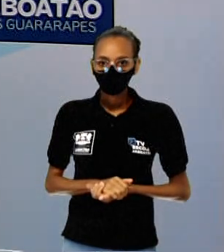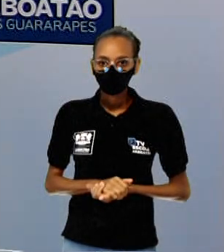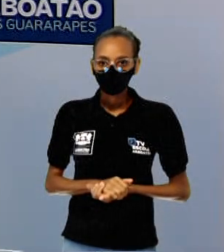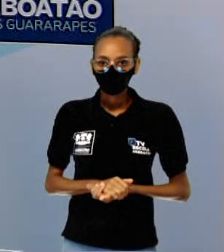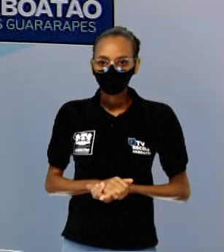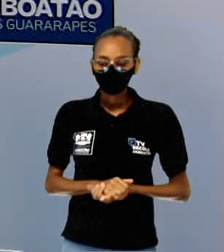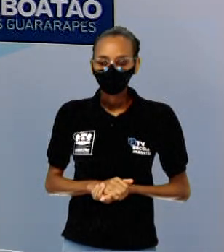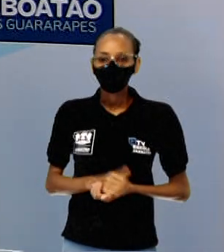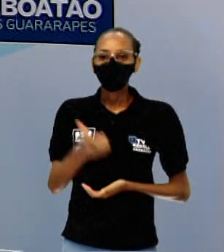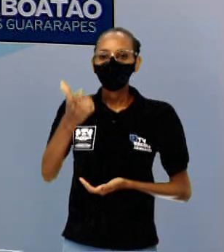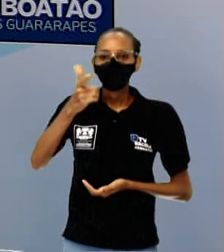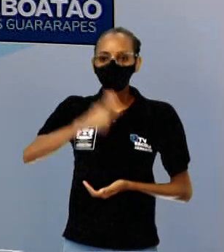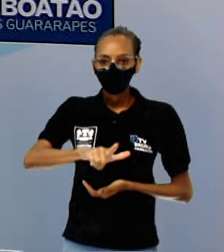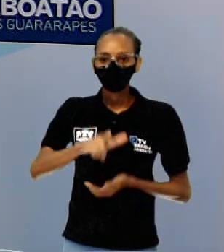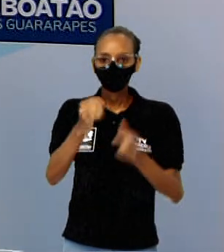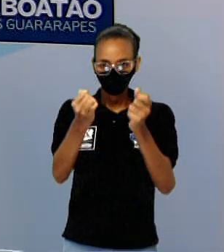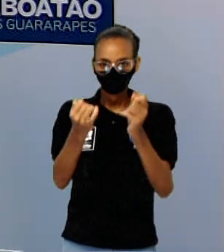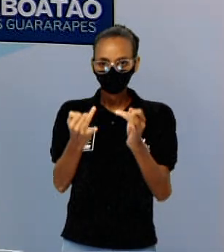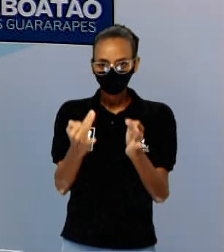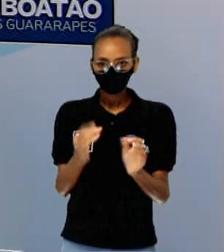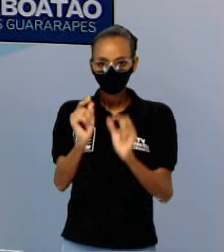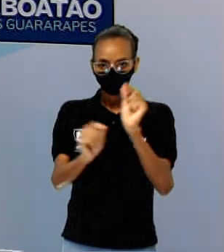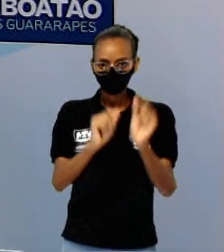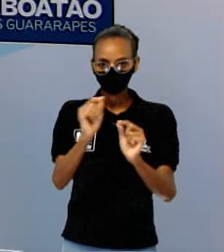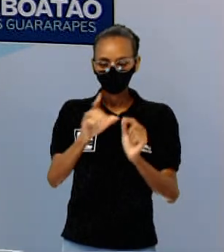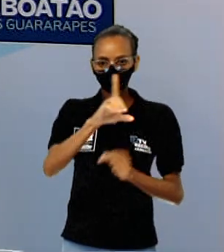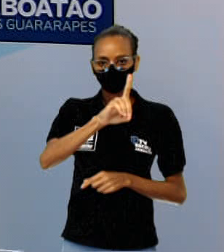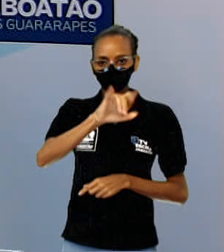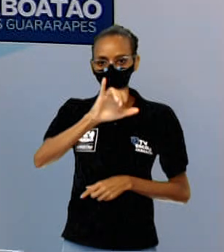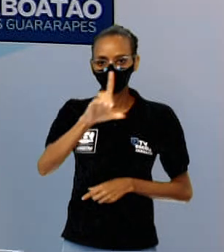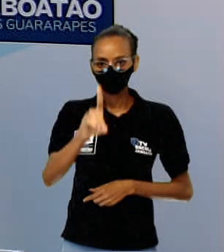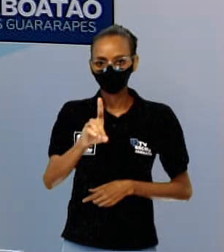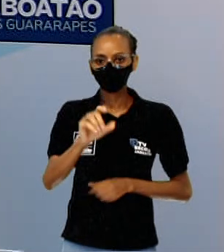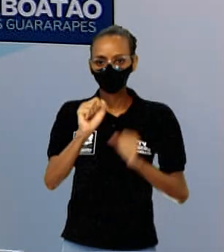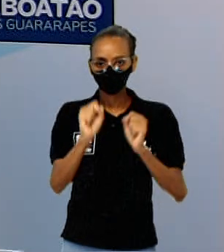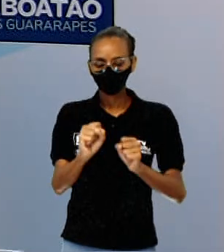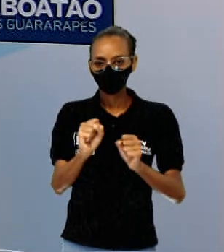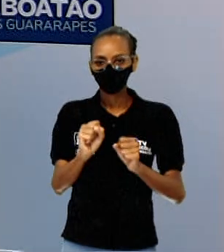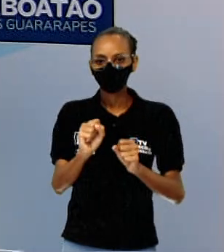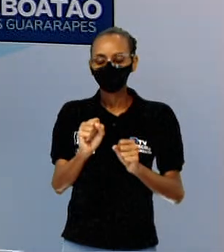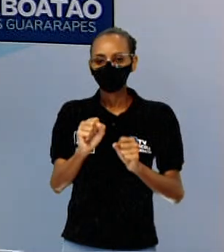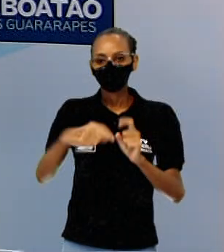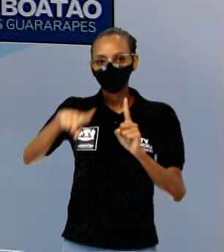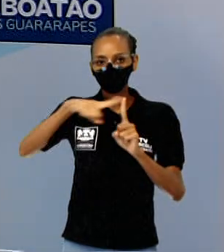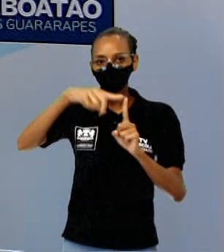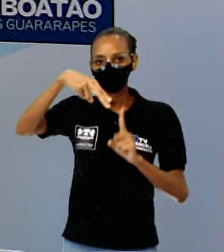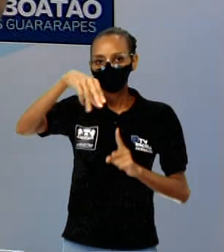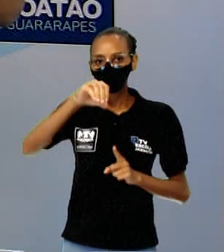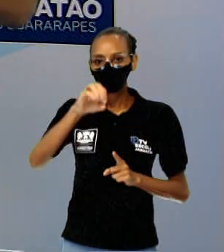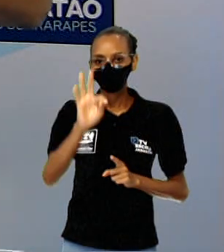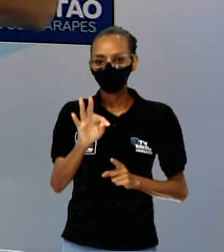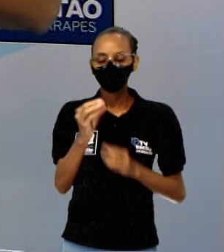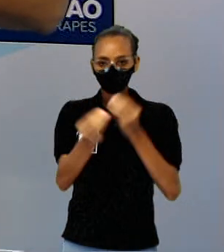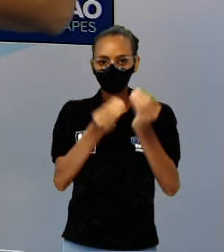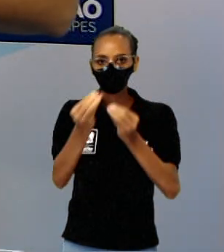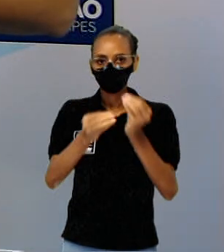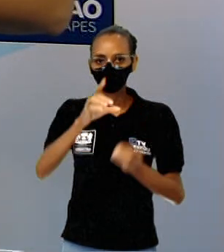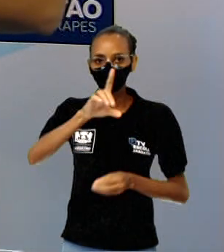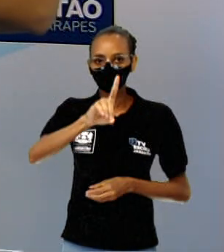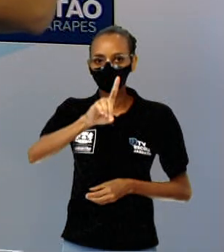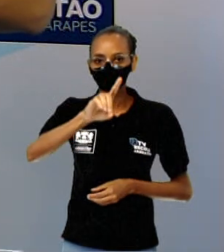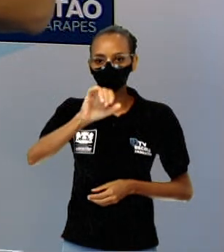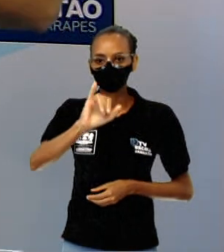outra coisa que é importante falar aqui é que o did not a gente pode escrever como didn't, é a short form, é a forma